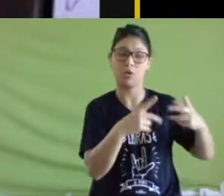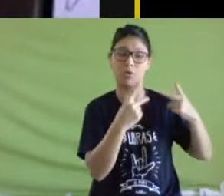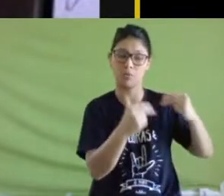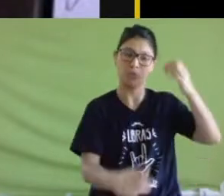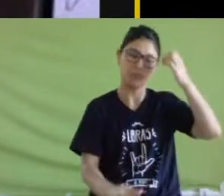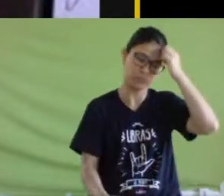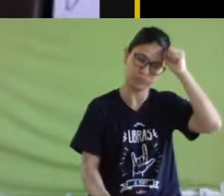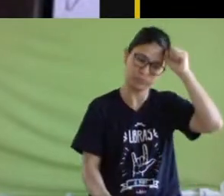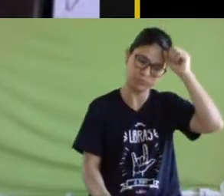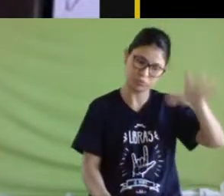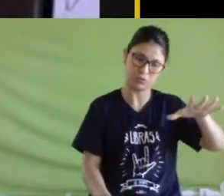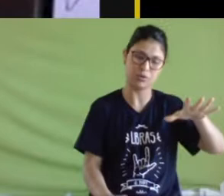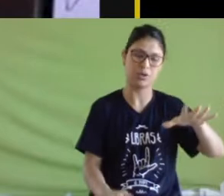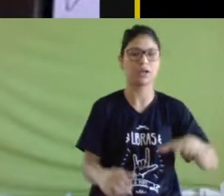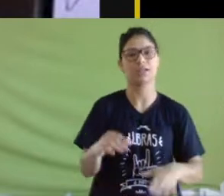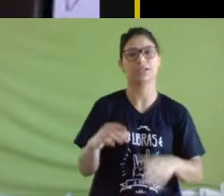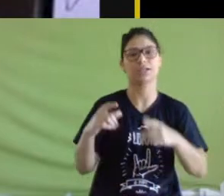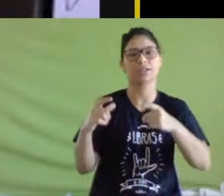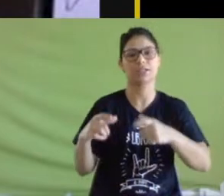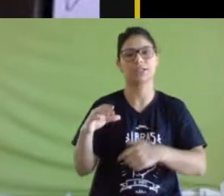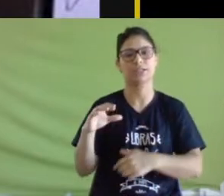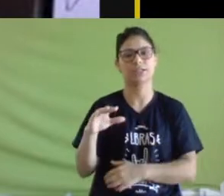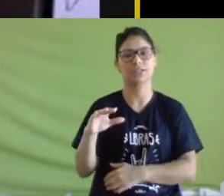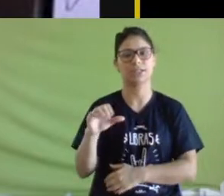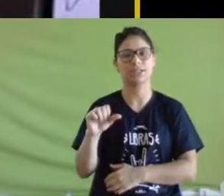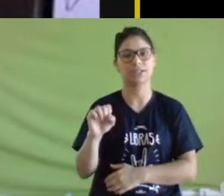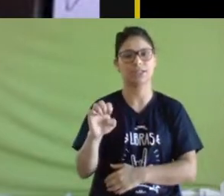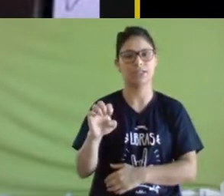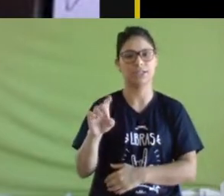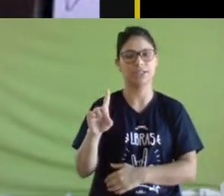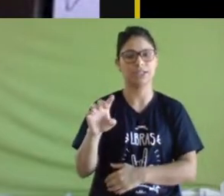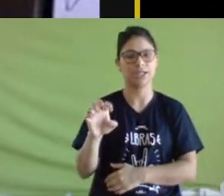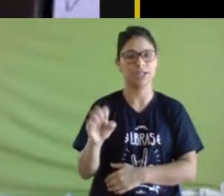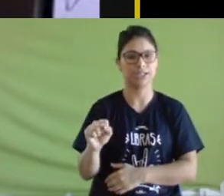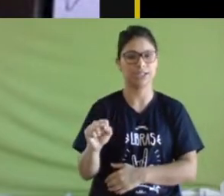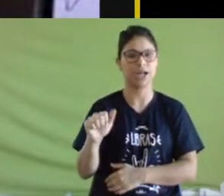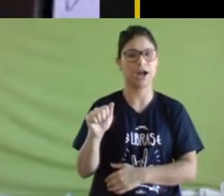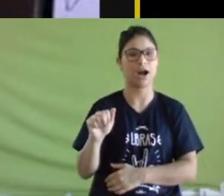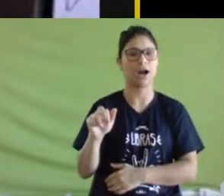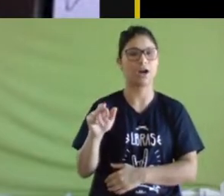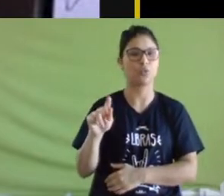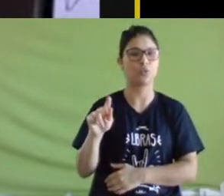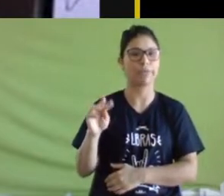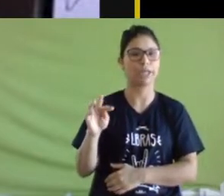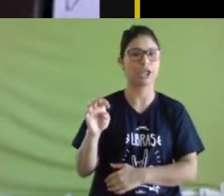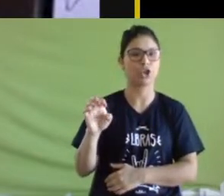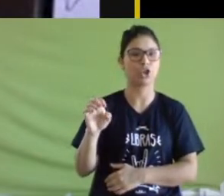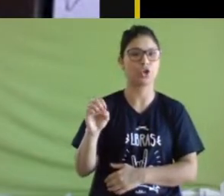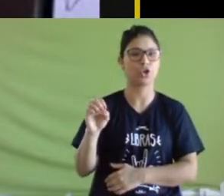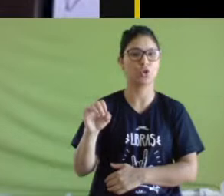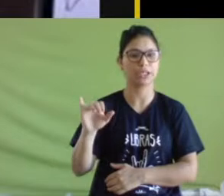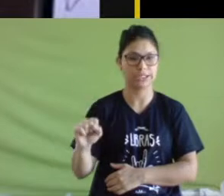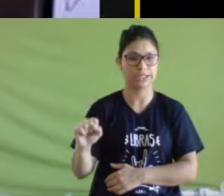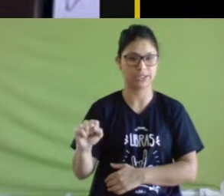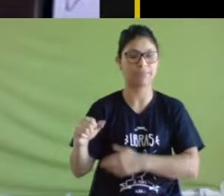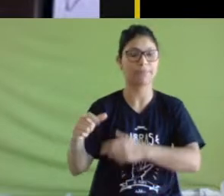sedes argumentorum, quer dizer, bases ou sedes dos argumentos. E, nesse sentido,